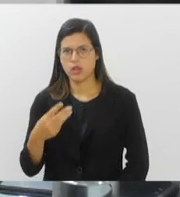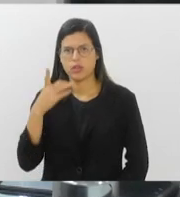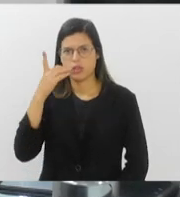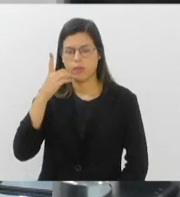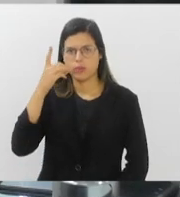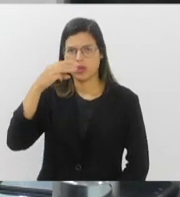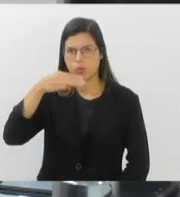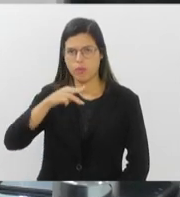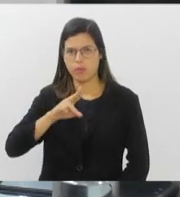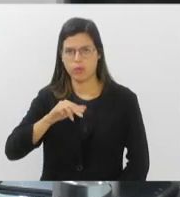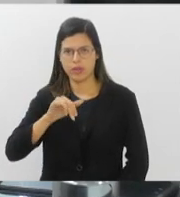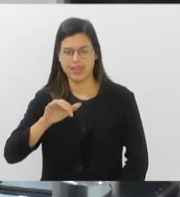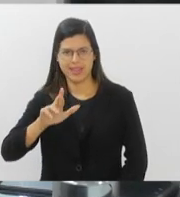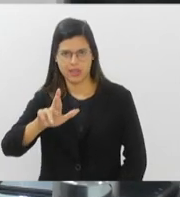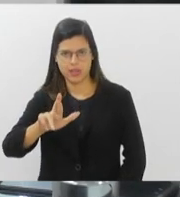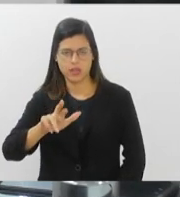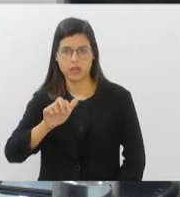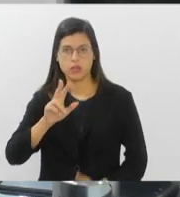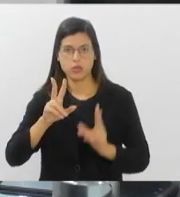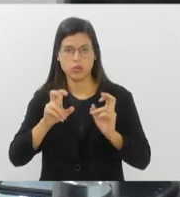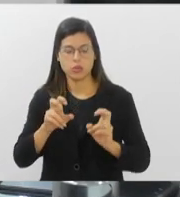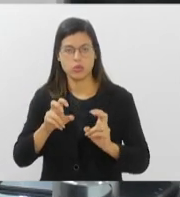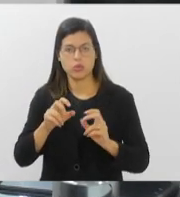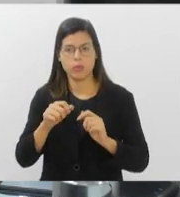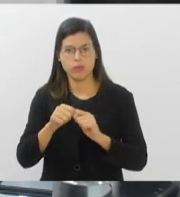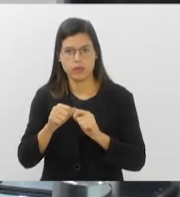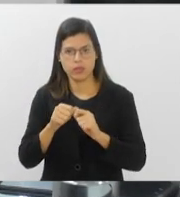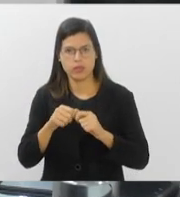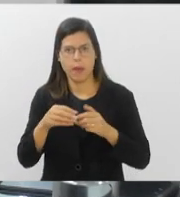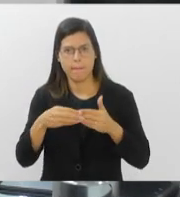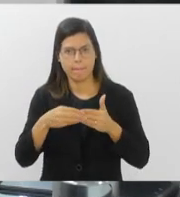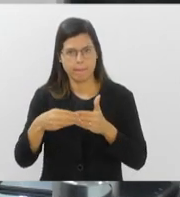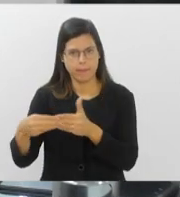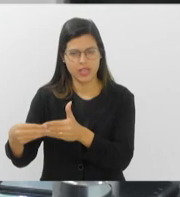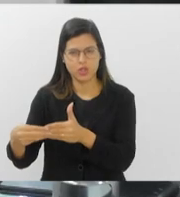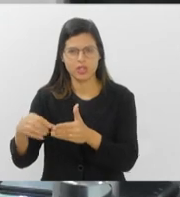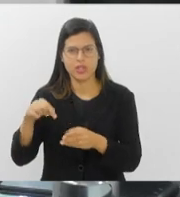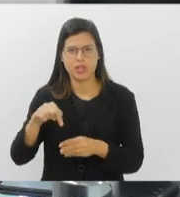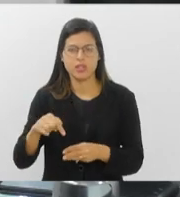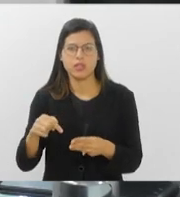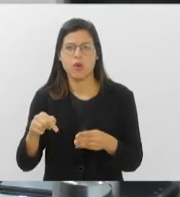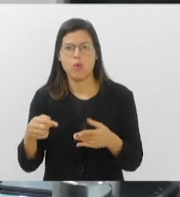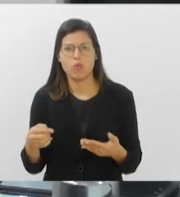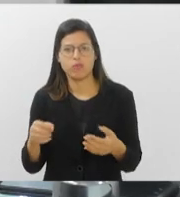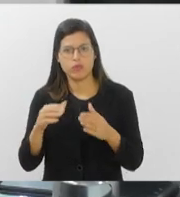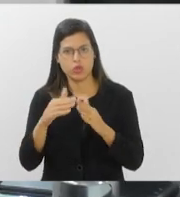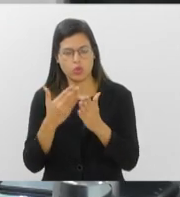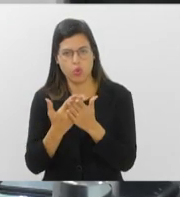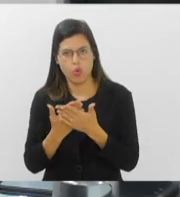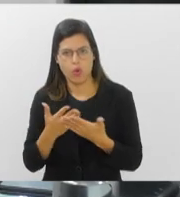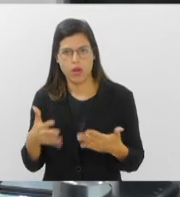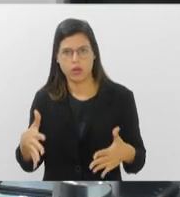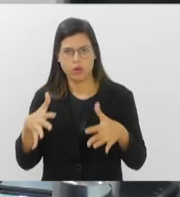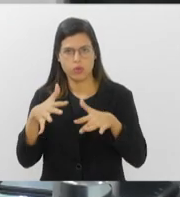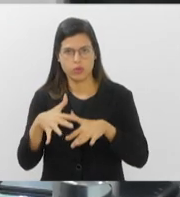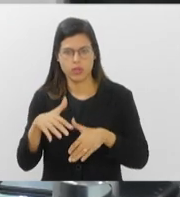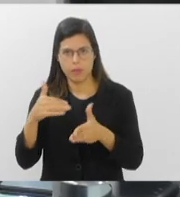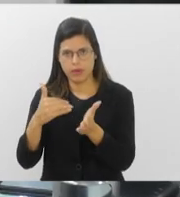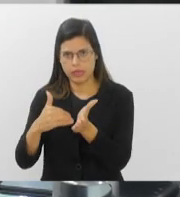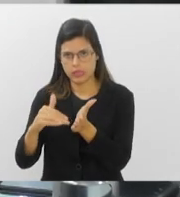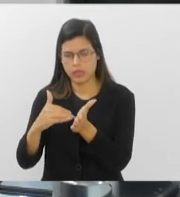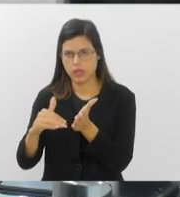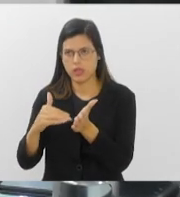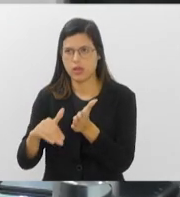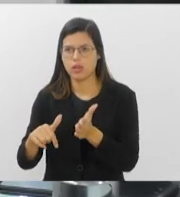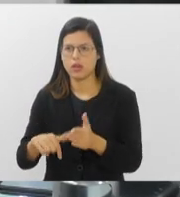Neto, que dispõe sobre a implantação da mediação escolar inclusiva no âmbito da Secretaria Estadual de Educação. Parecer,